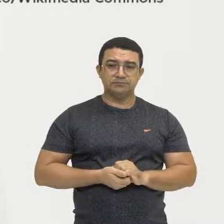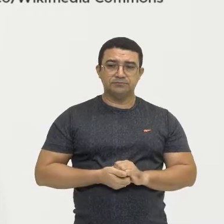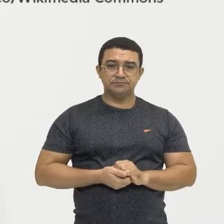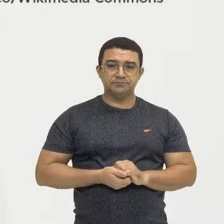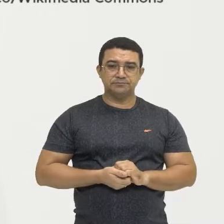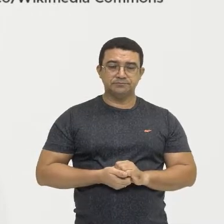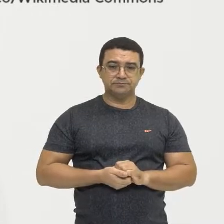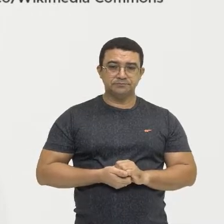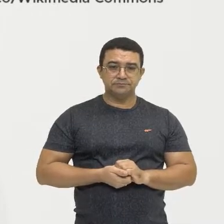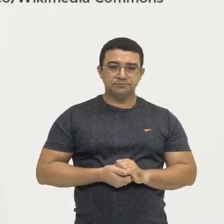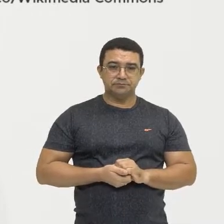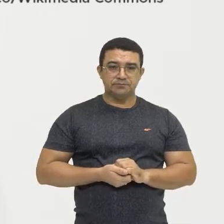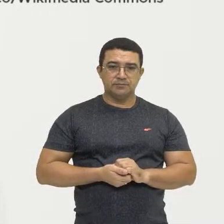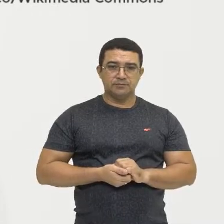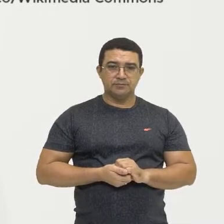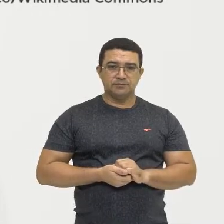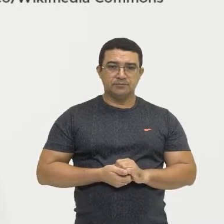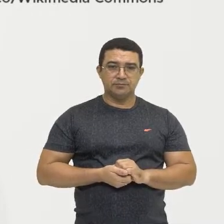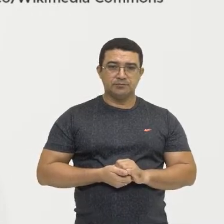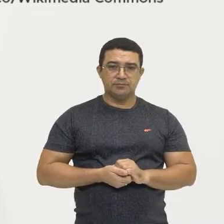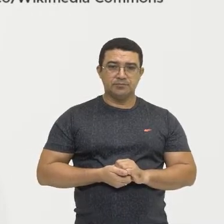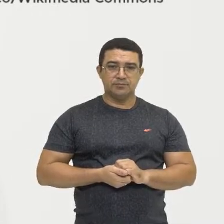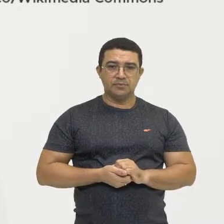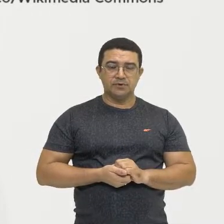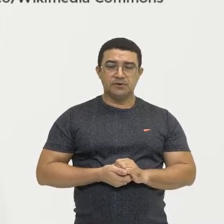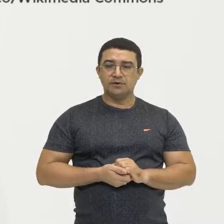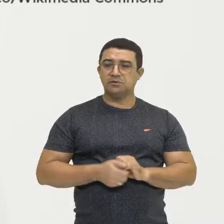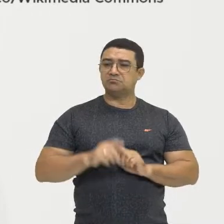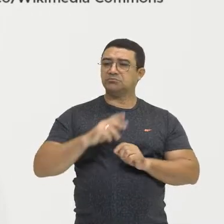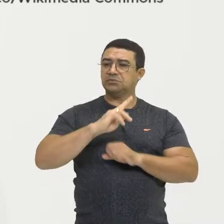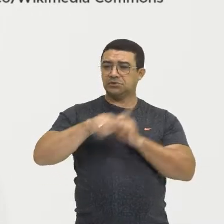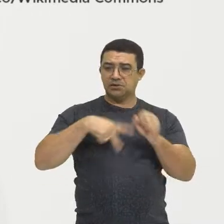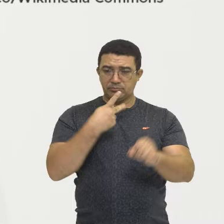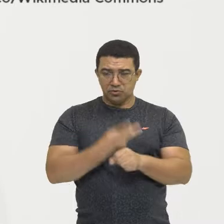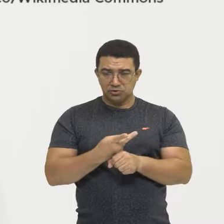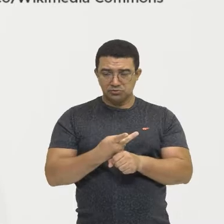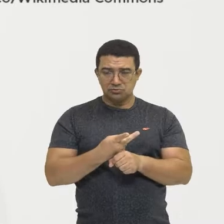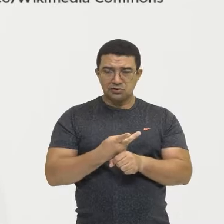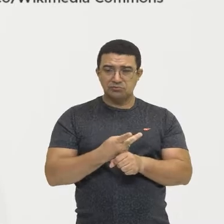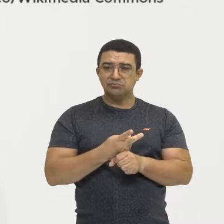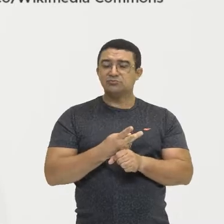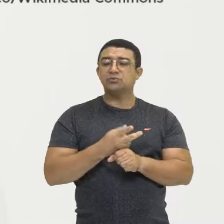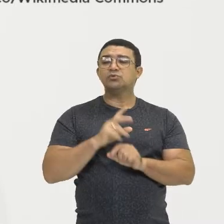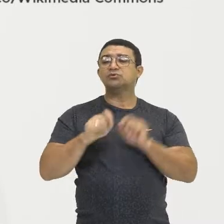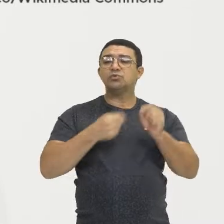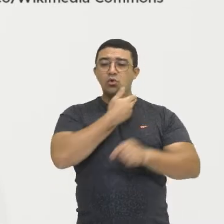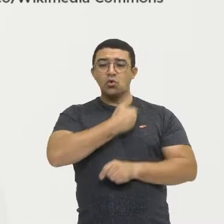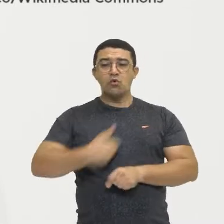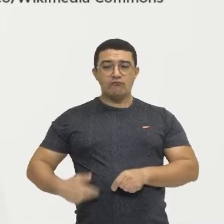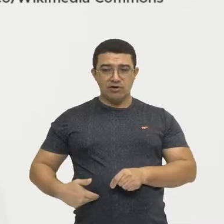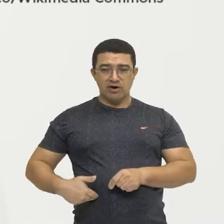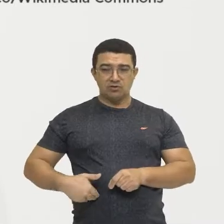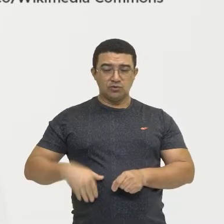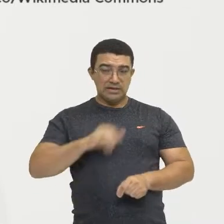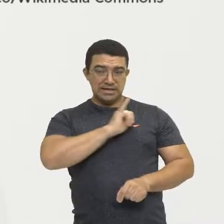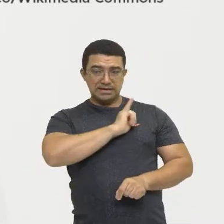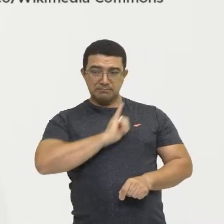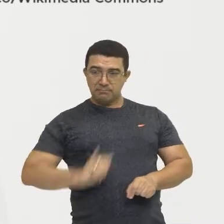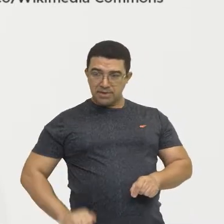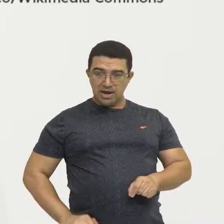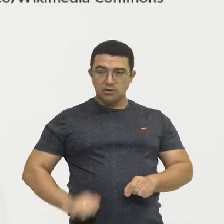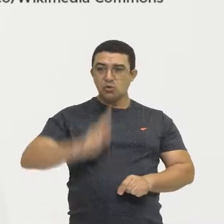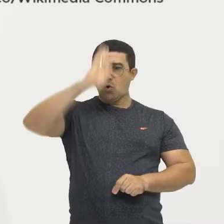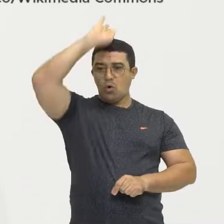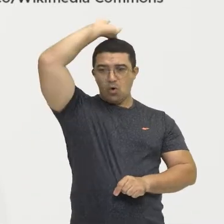é este. E com a queda do Império Romano, não é? Quando a Europa foi